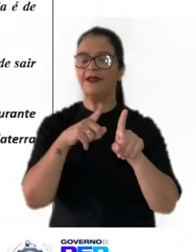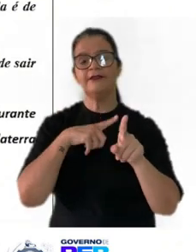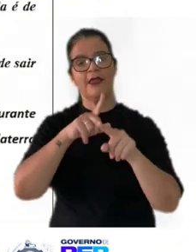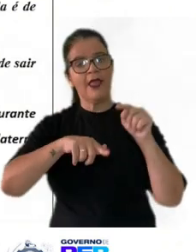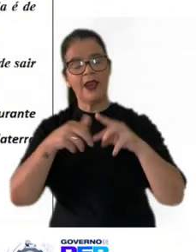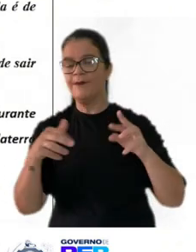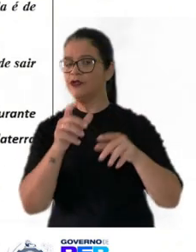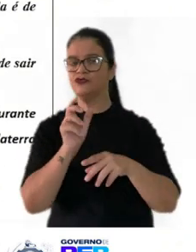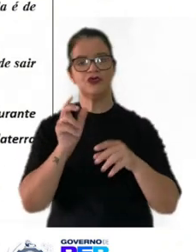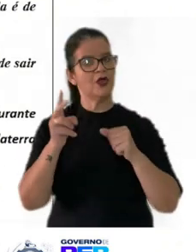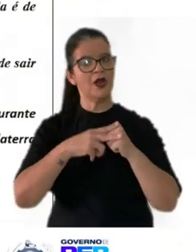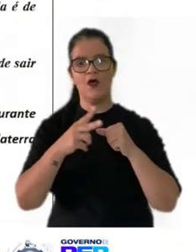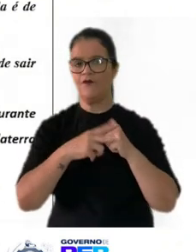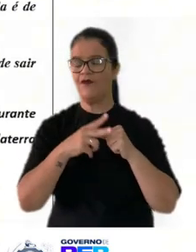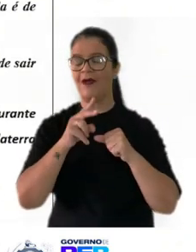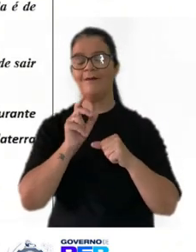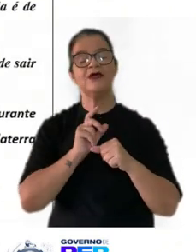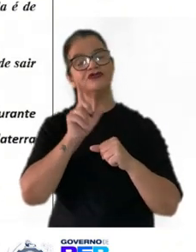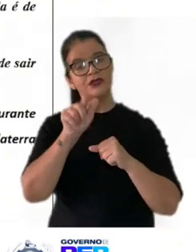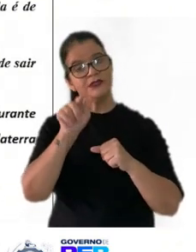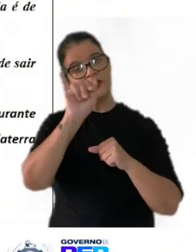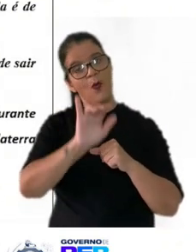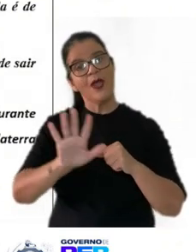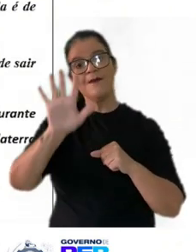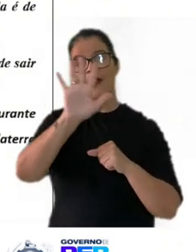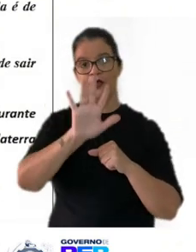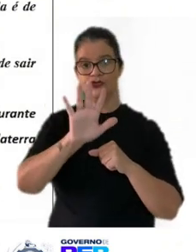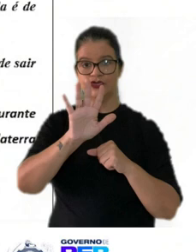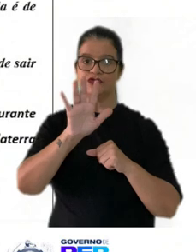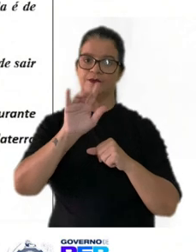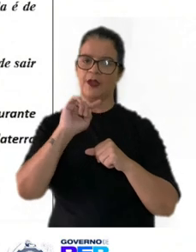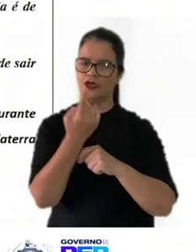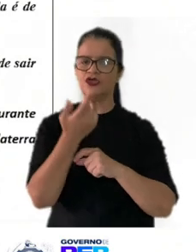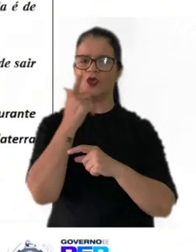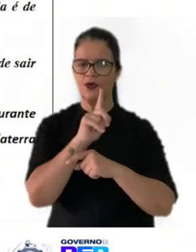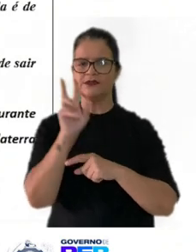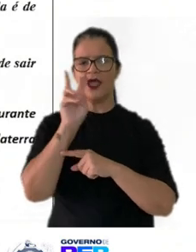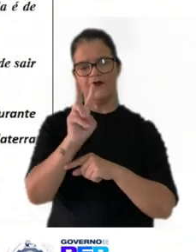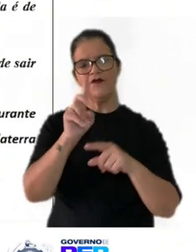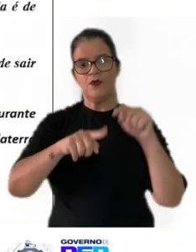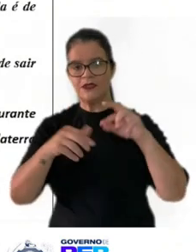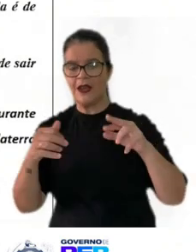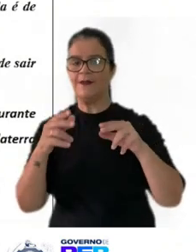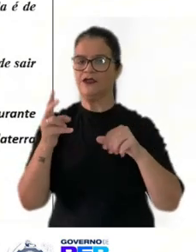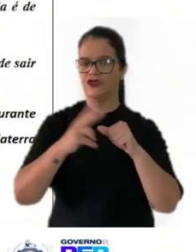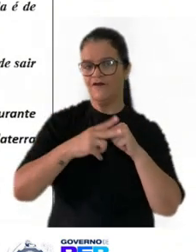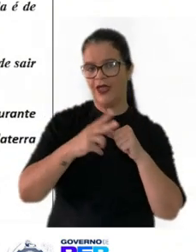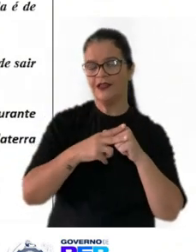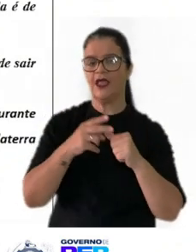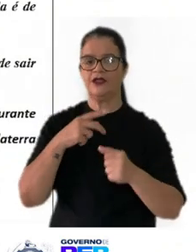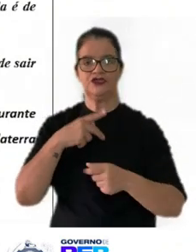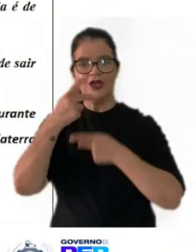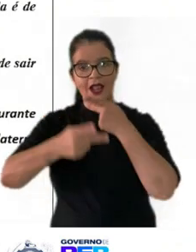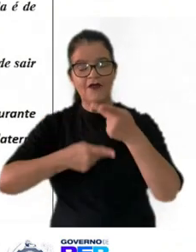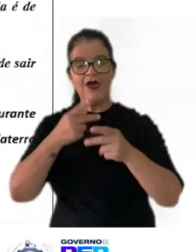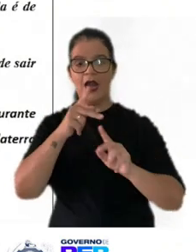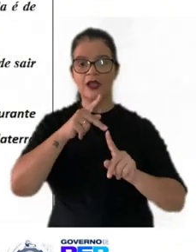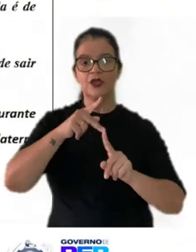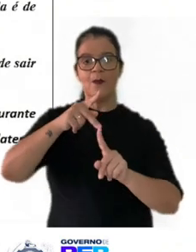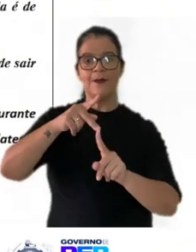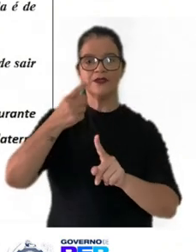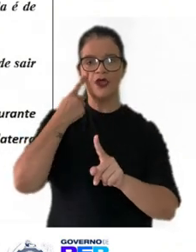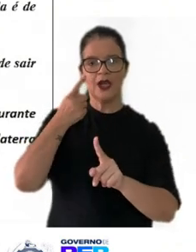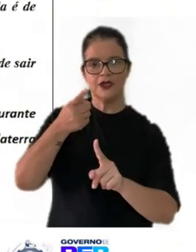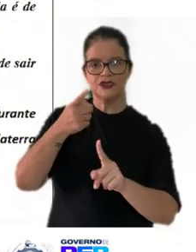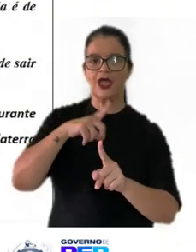verbais que é o caso das imagens então aqui a gente consegue ver os elementos verbais na fala de um personagem tá vendo a gente tem